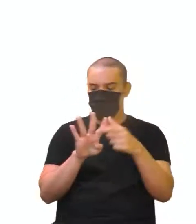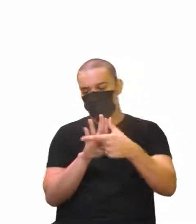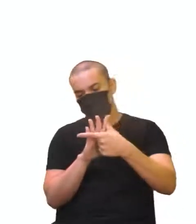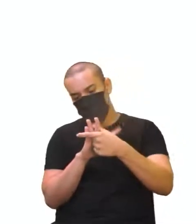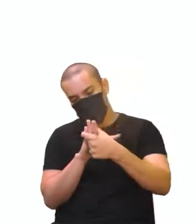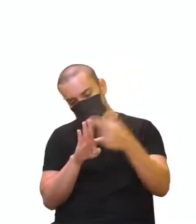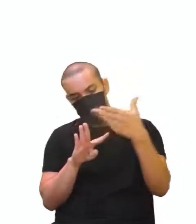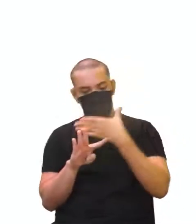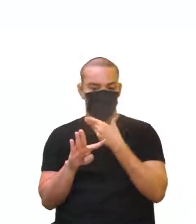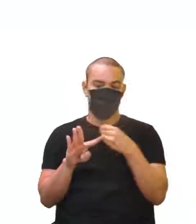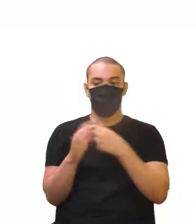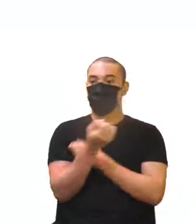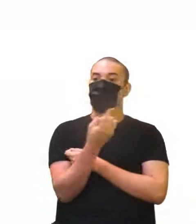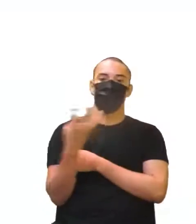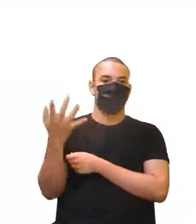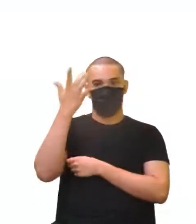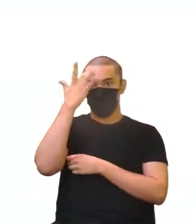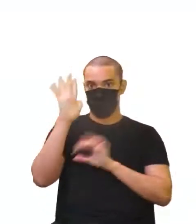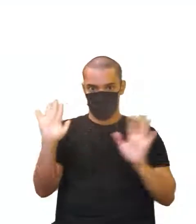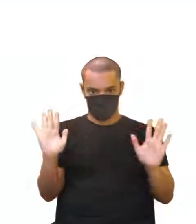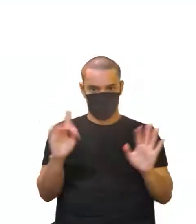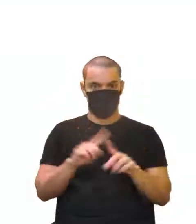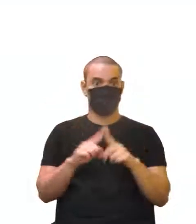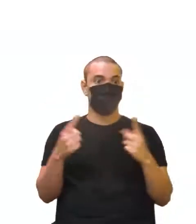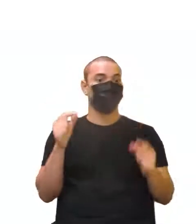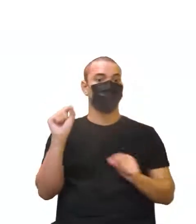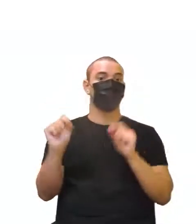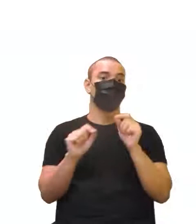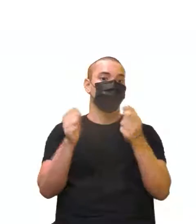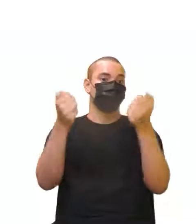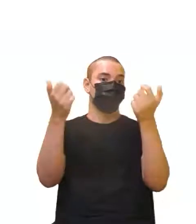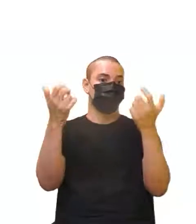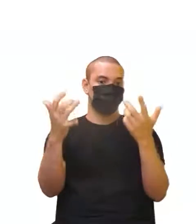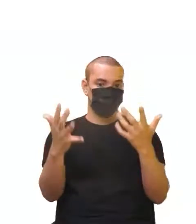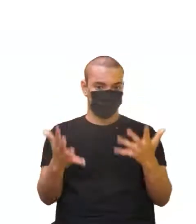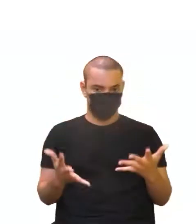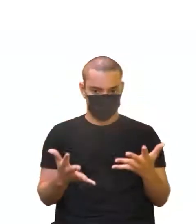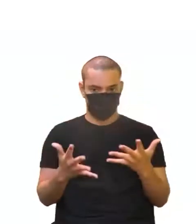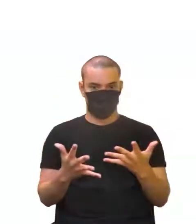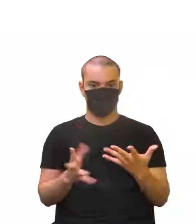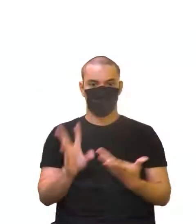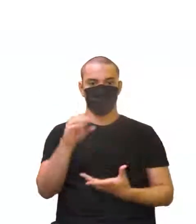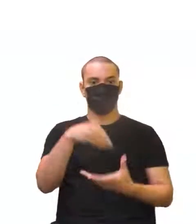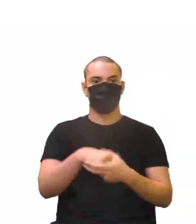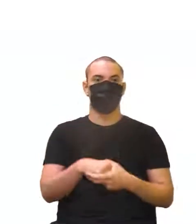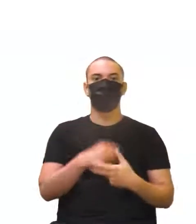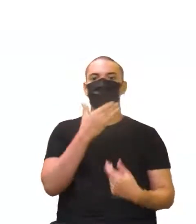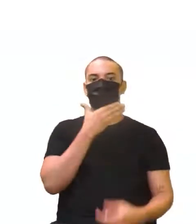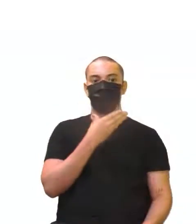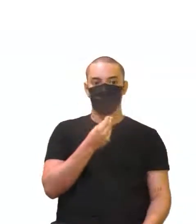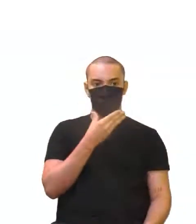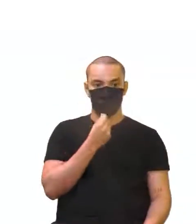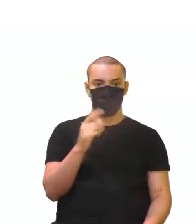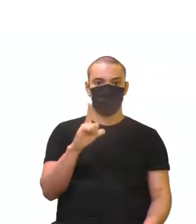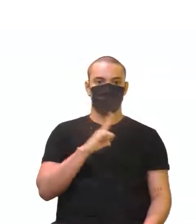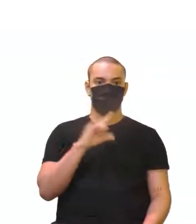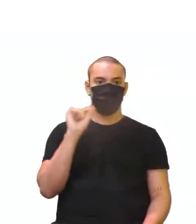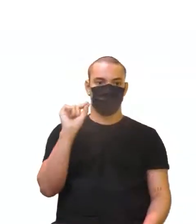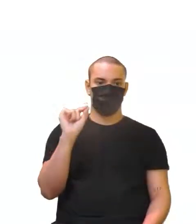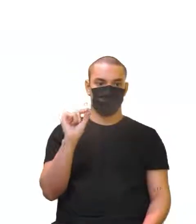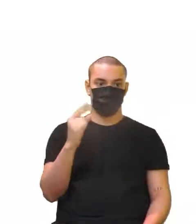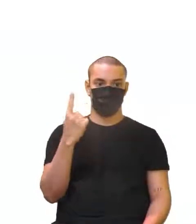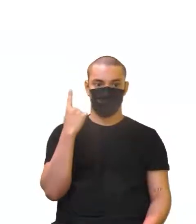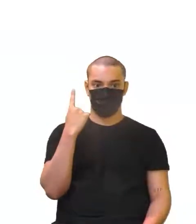bom? Então, o que a gente tem aí no indivíduo do sexo masculino? Você tem